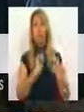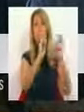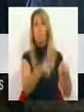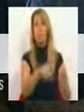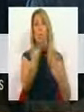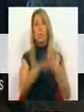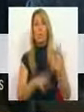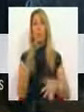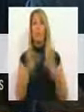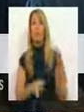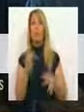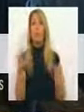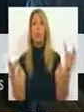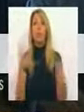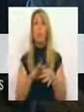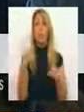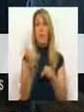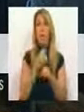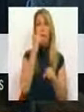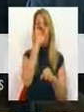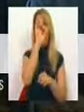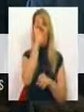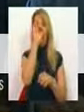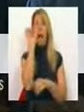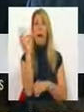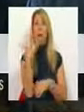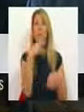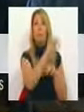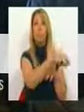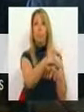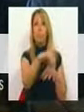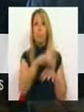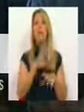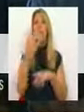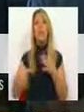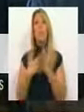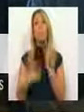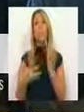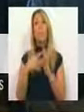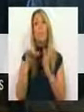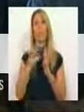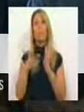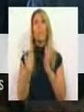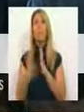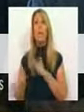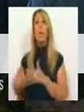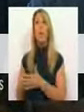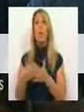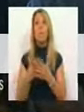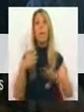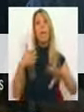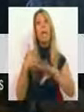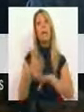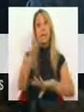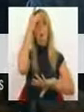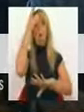regime jurídico aplicável às ações de arborização e dos planos de ordenamento através de pareceres vinculativos. O